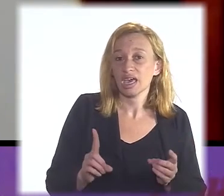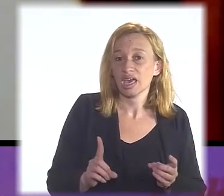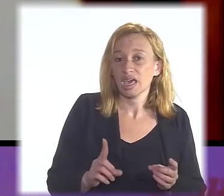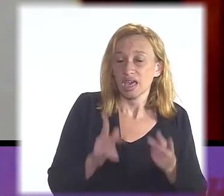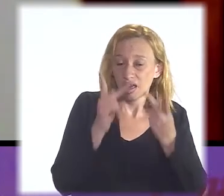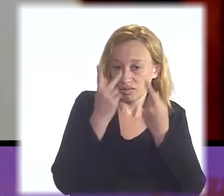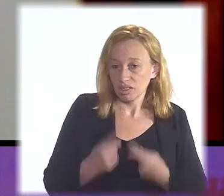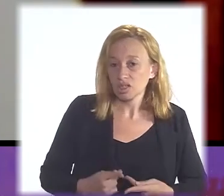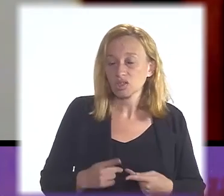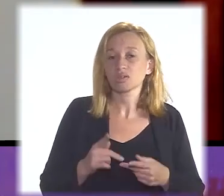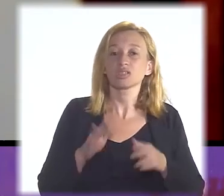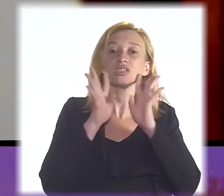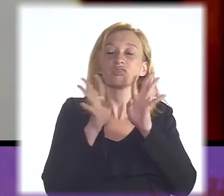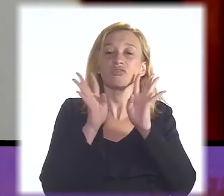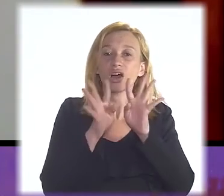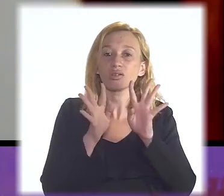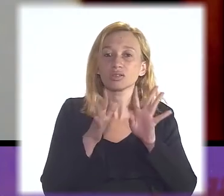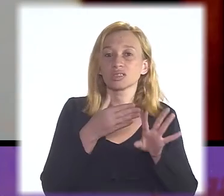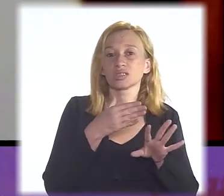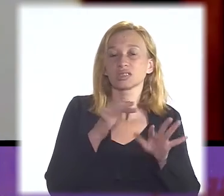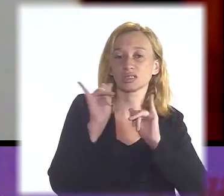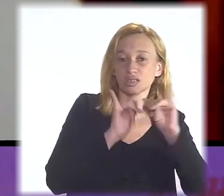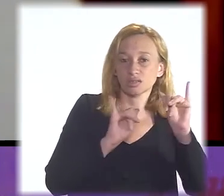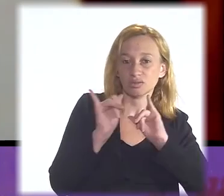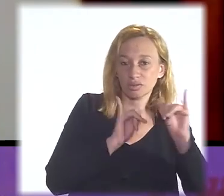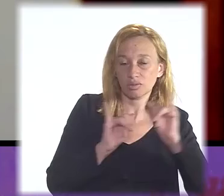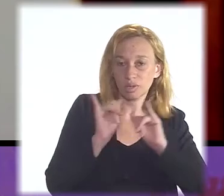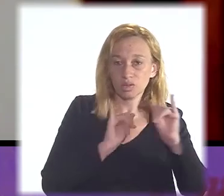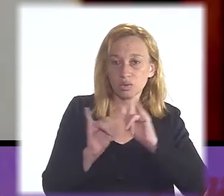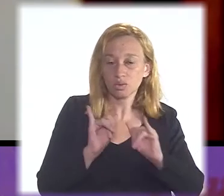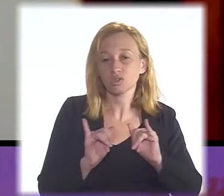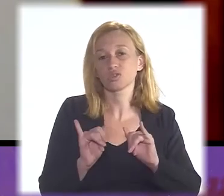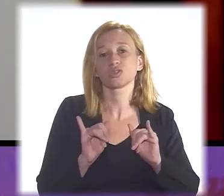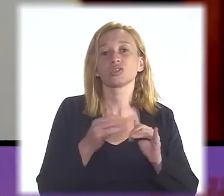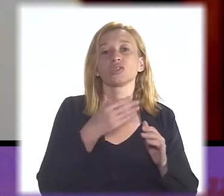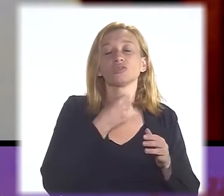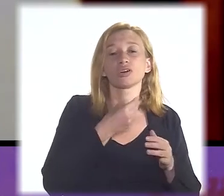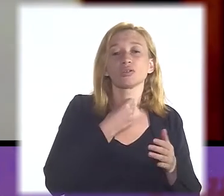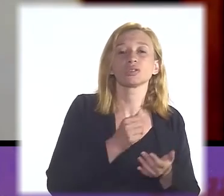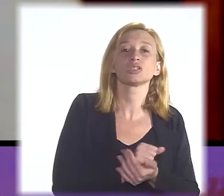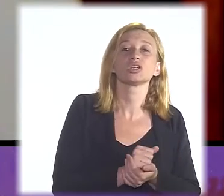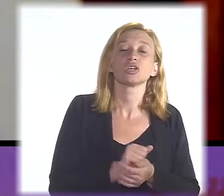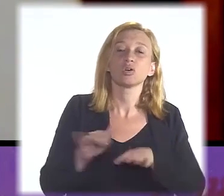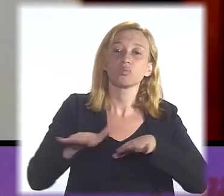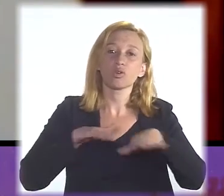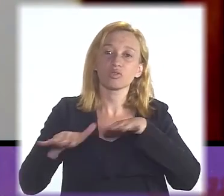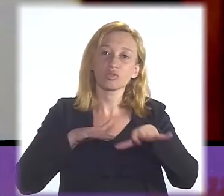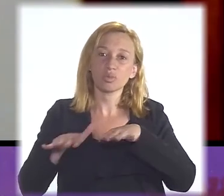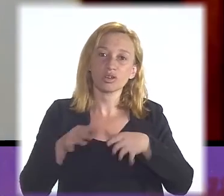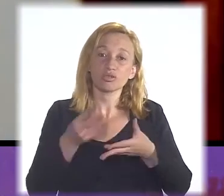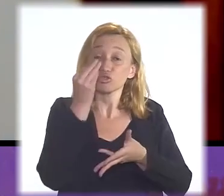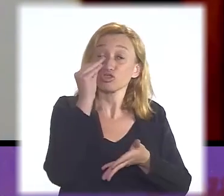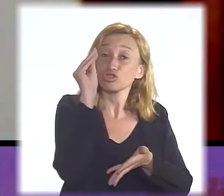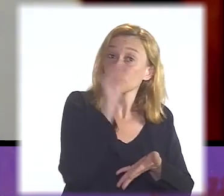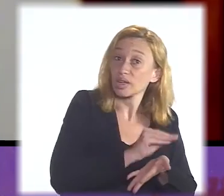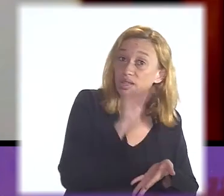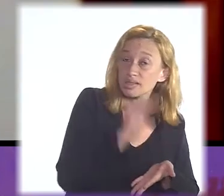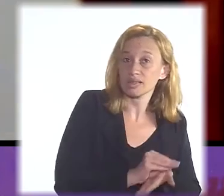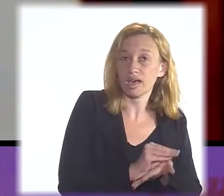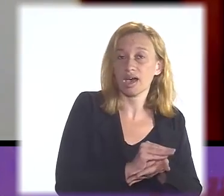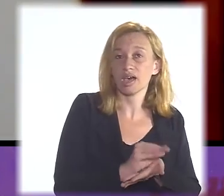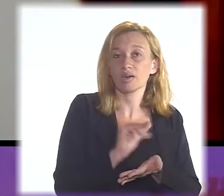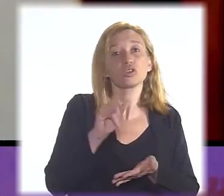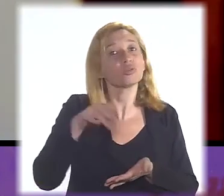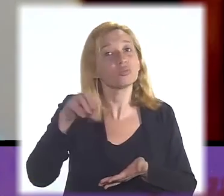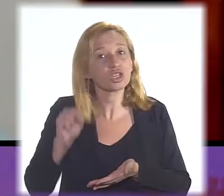E num processo de fake news, de distribuição de negacionismo, de movimentos que querem negar